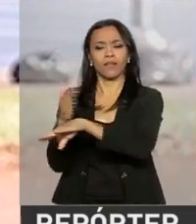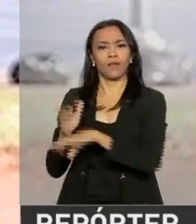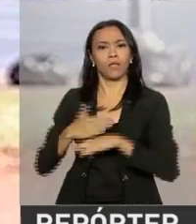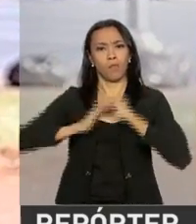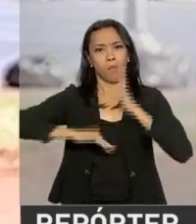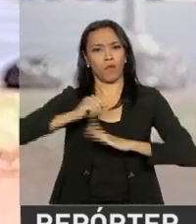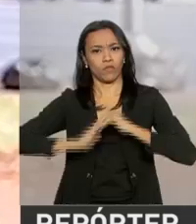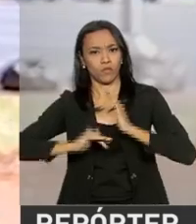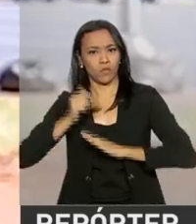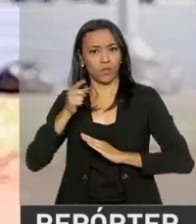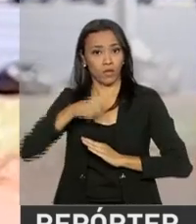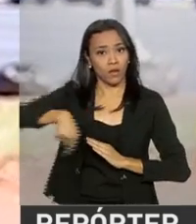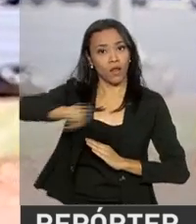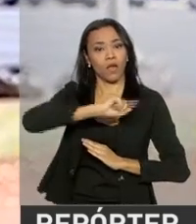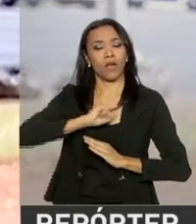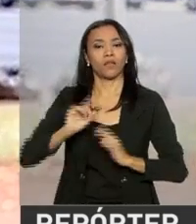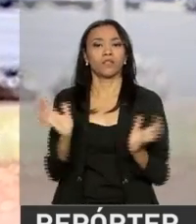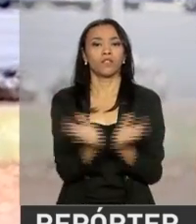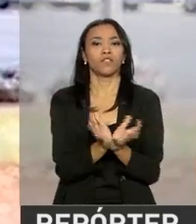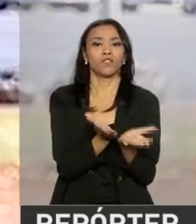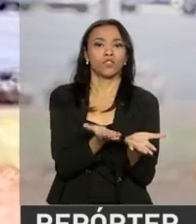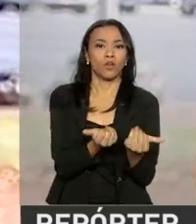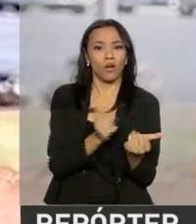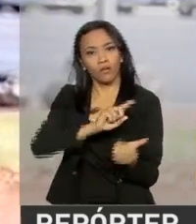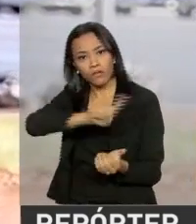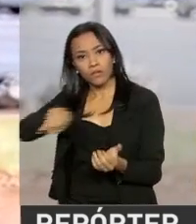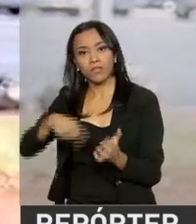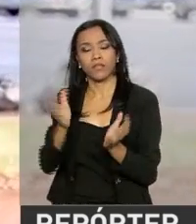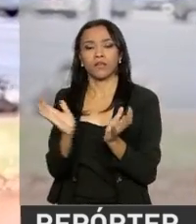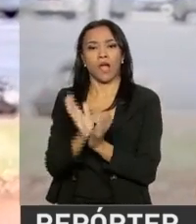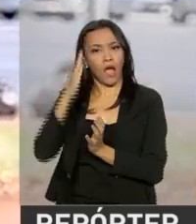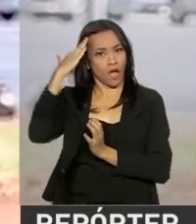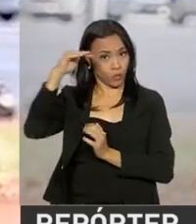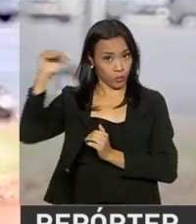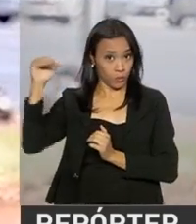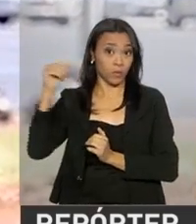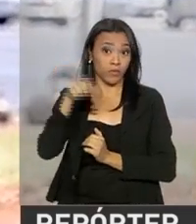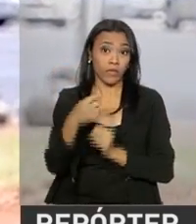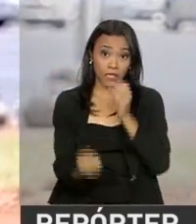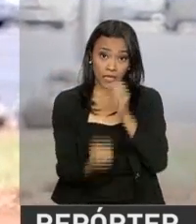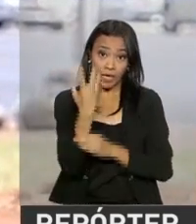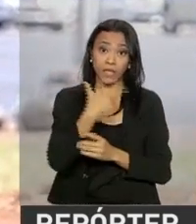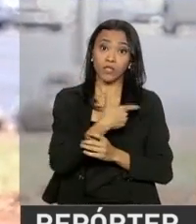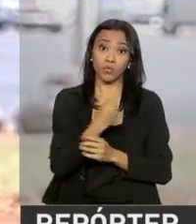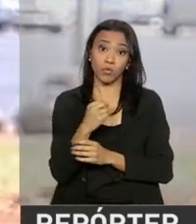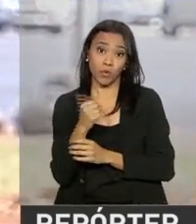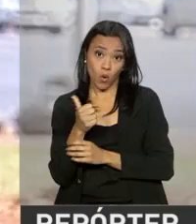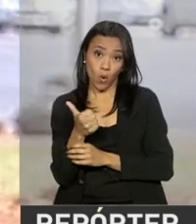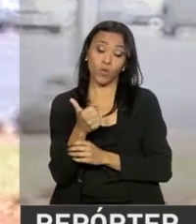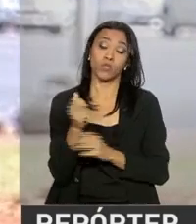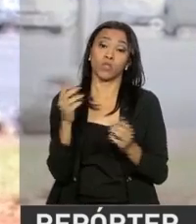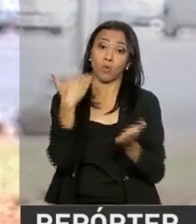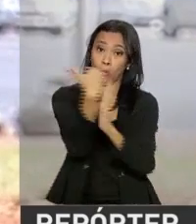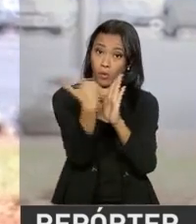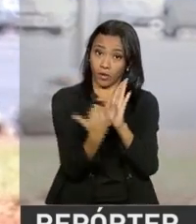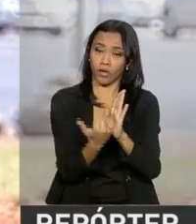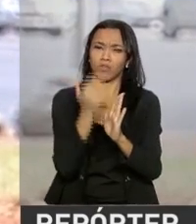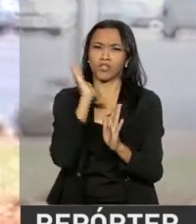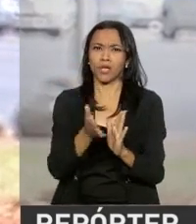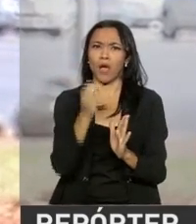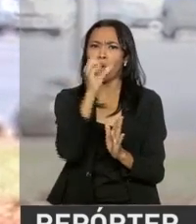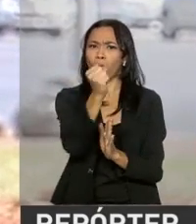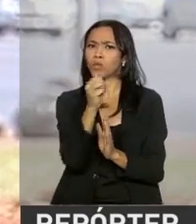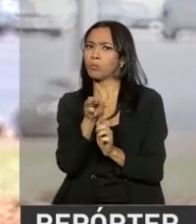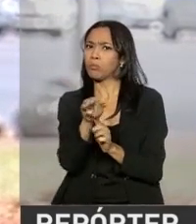e técnica de jovens e adultos. Criado em 2011, o Pronatec já ultrapassou aí mais de 8 milhões